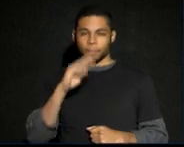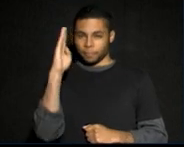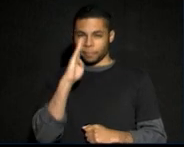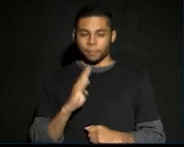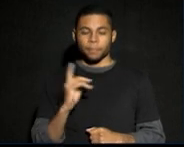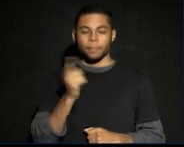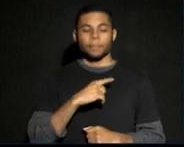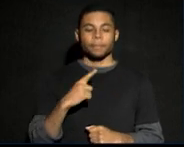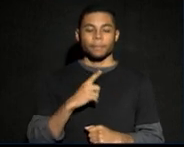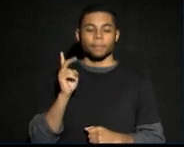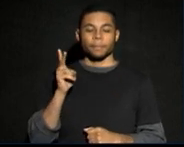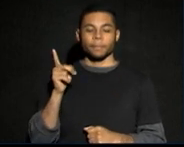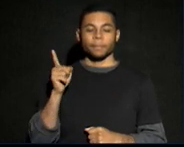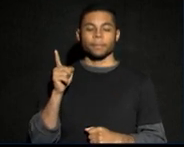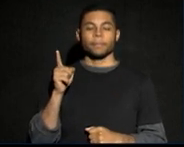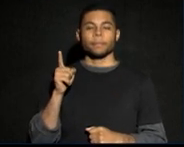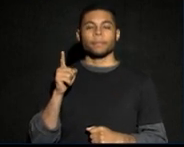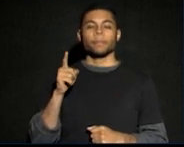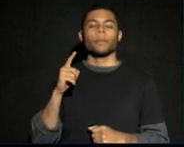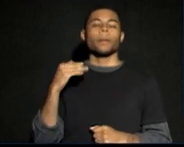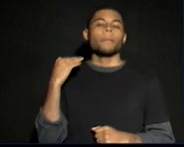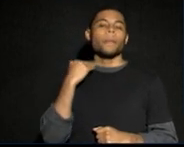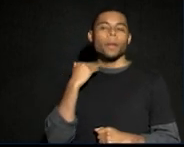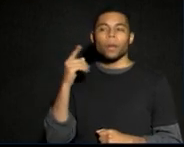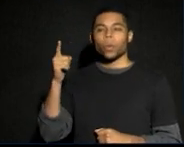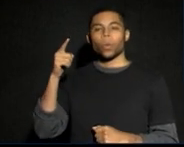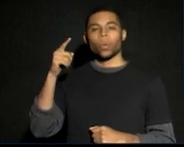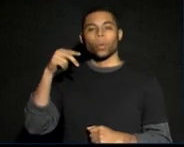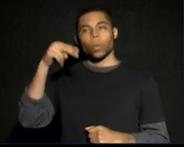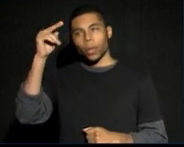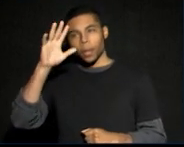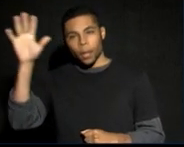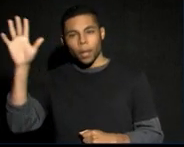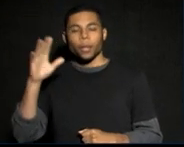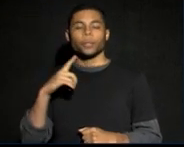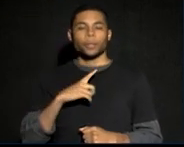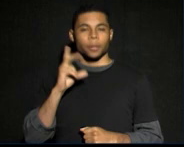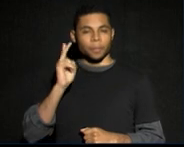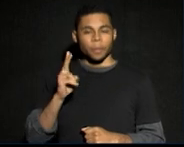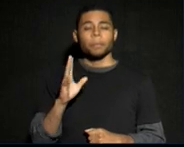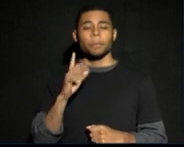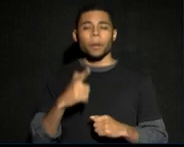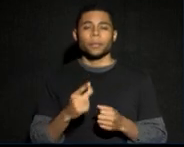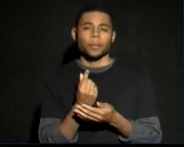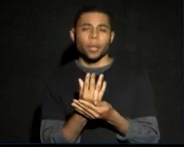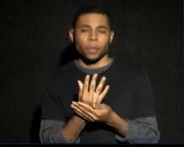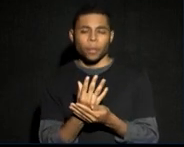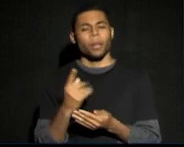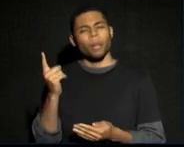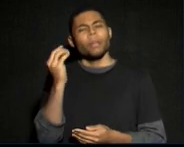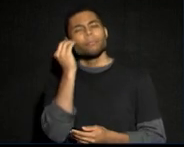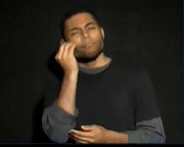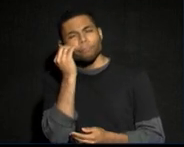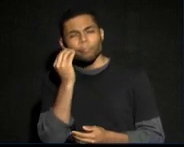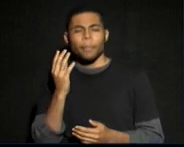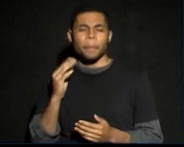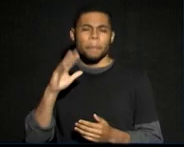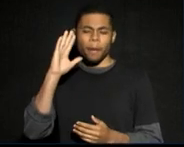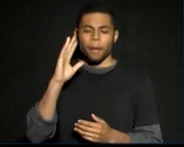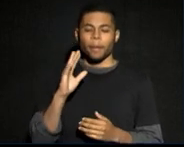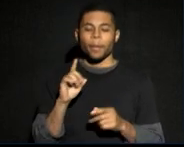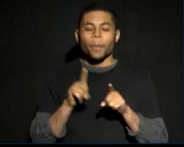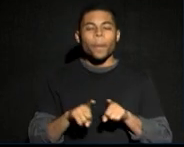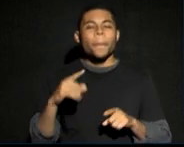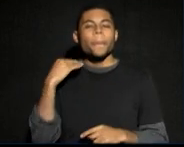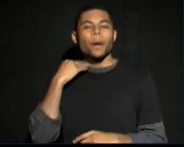aqui no Brasil a gente tem no microcrédito Banco do Nordeste tem um papel importante Santander até tem tentado falado